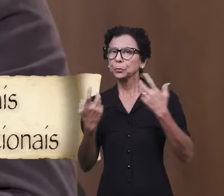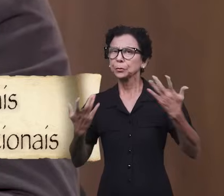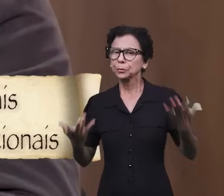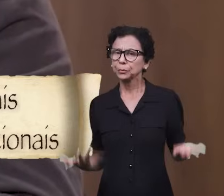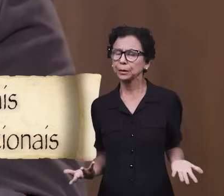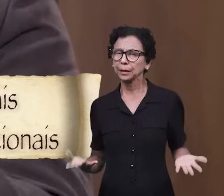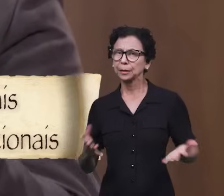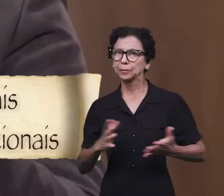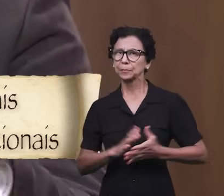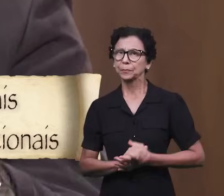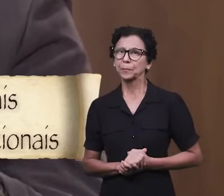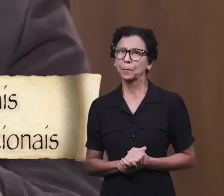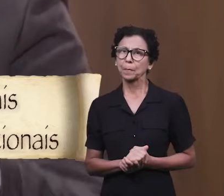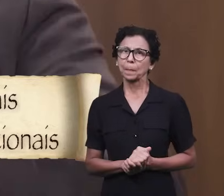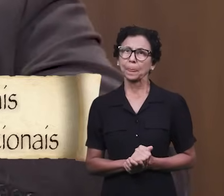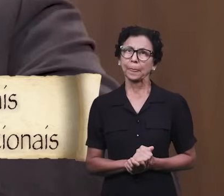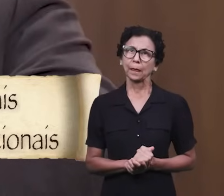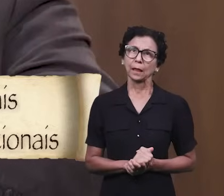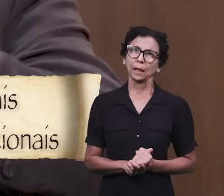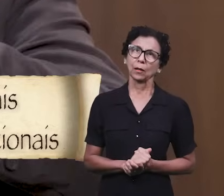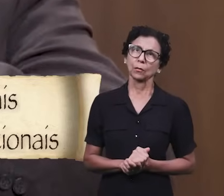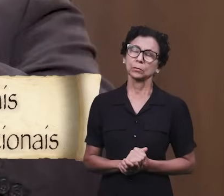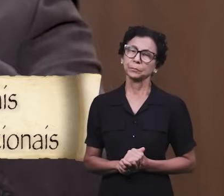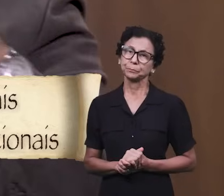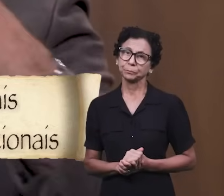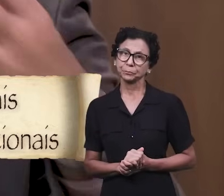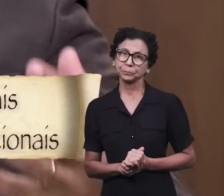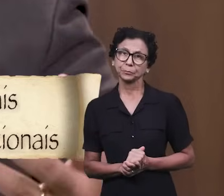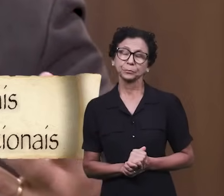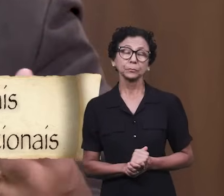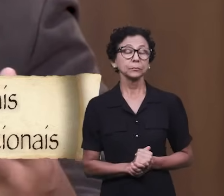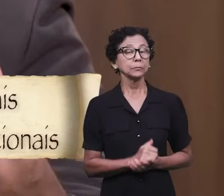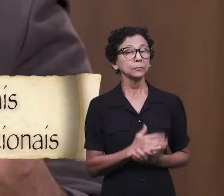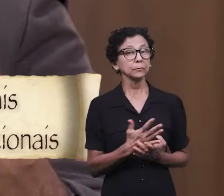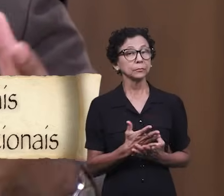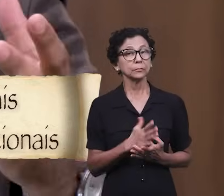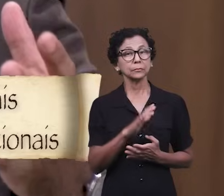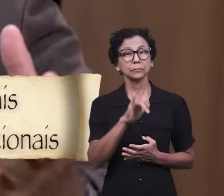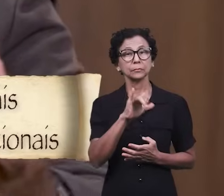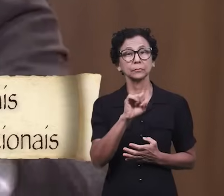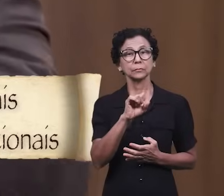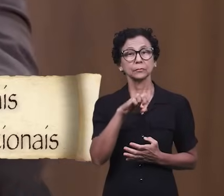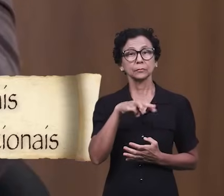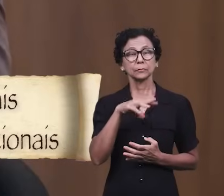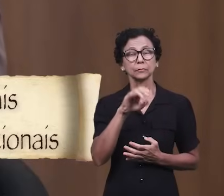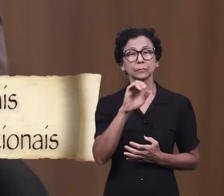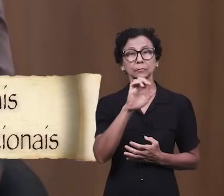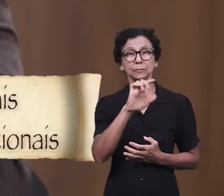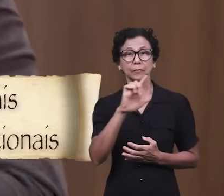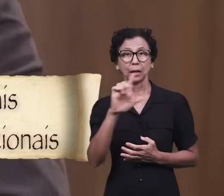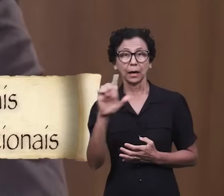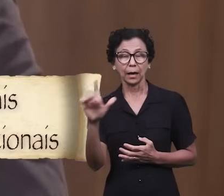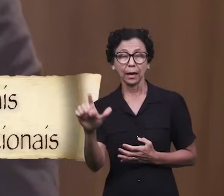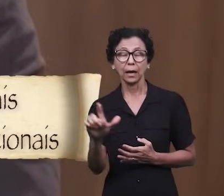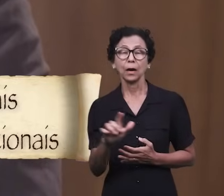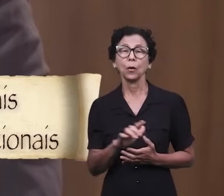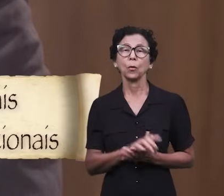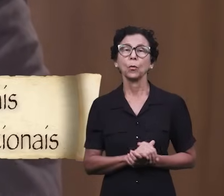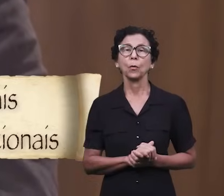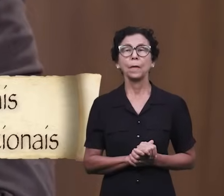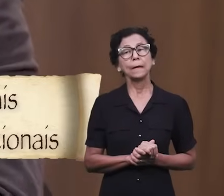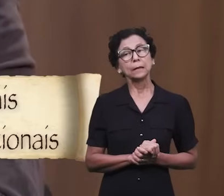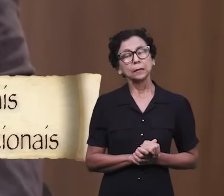costumes egípcios, quer dizer, de uma outra cultura, poderiam influenciar